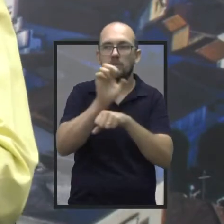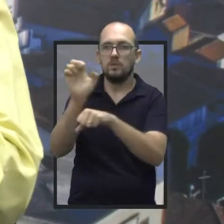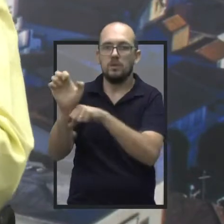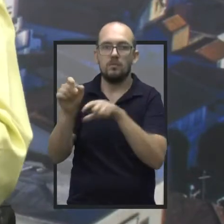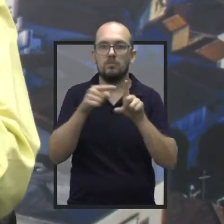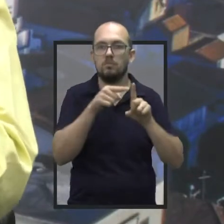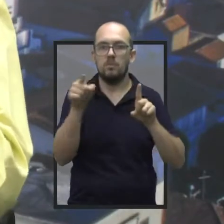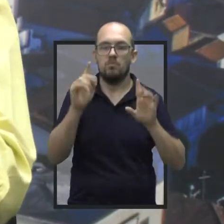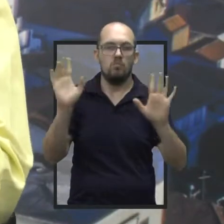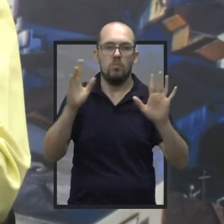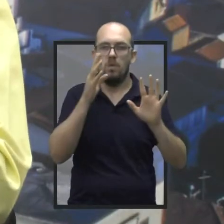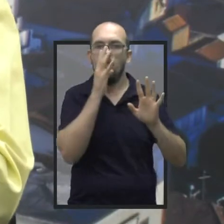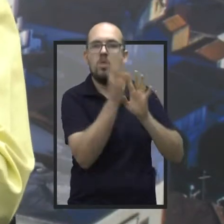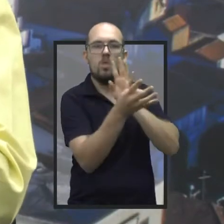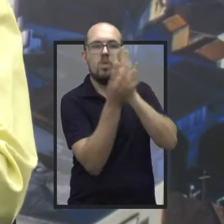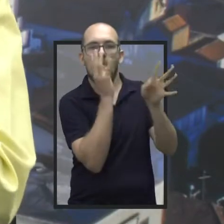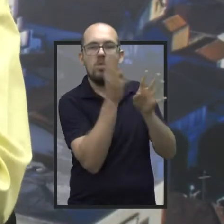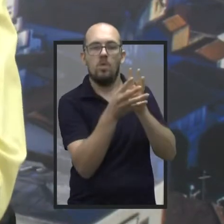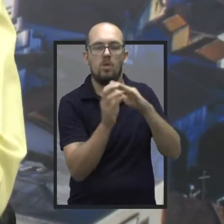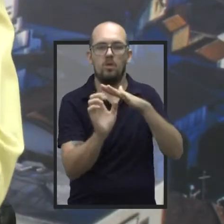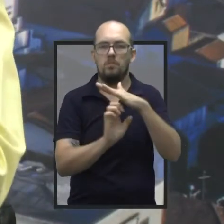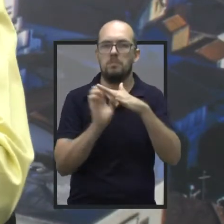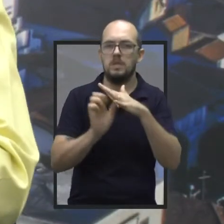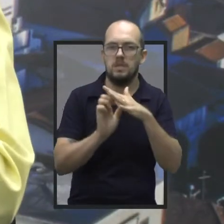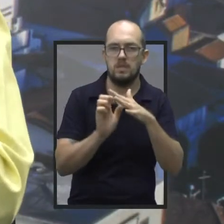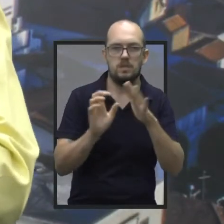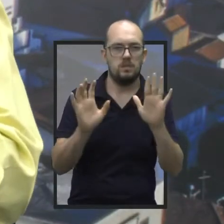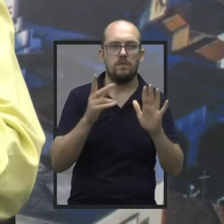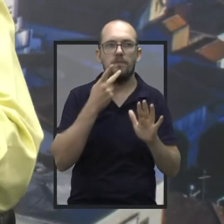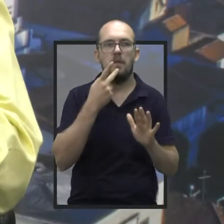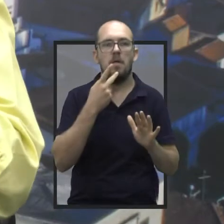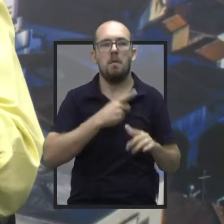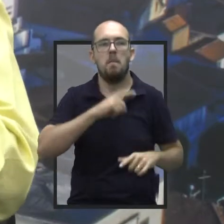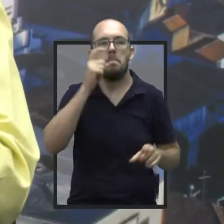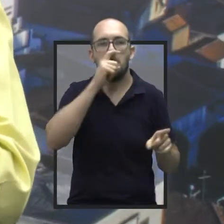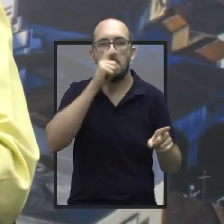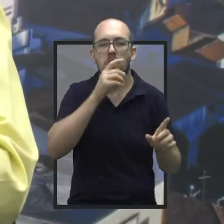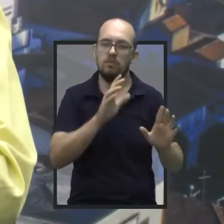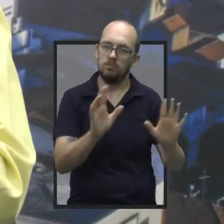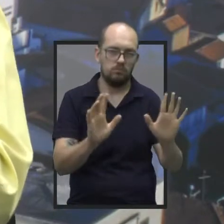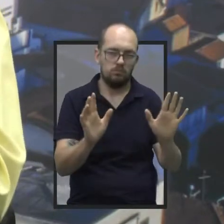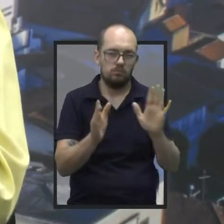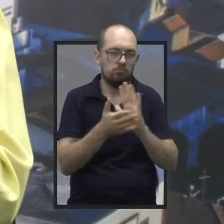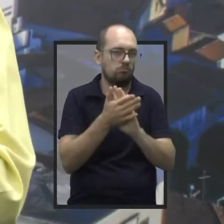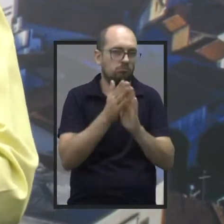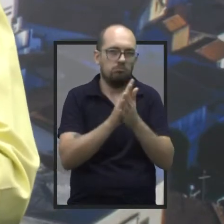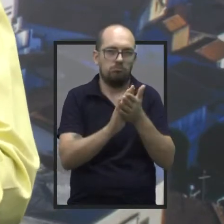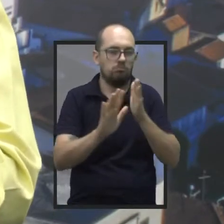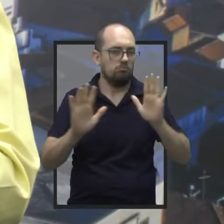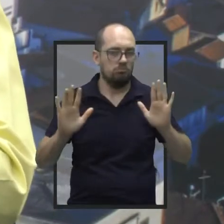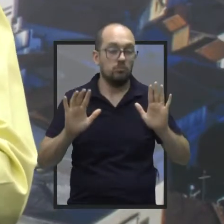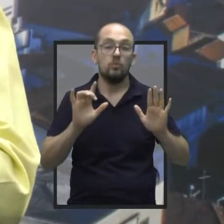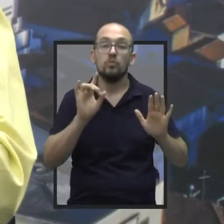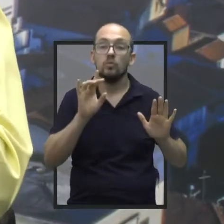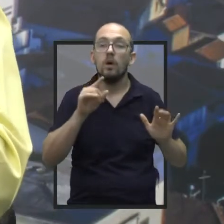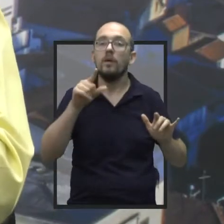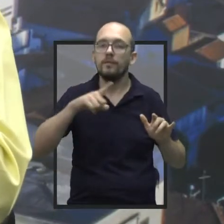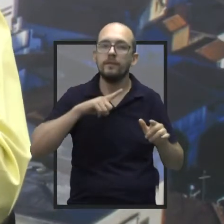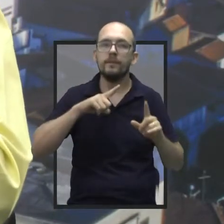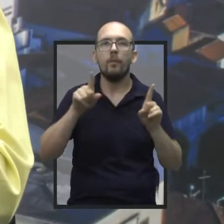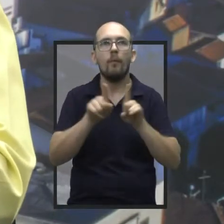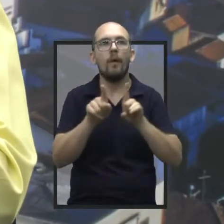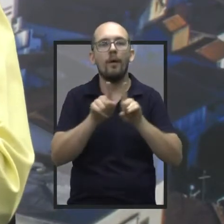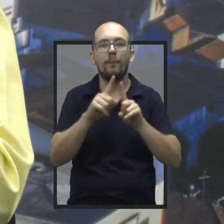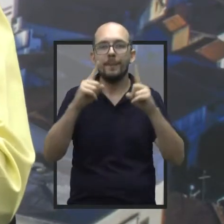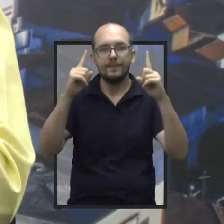denúncia, nem mau juízo que exista uma sonegação, mas não é. Eu acho que existia uma dificuldade realmente, assim, um pouco